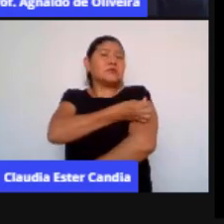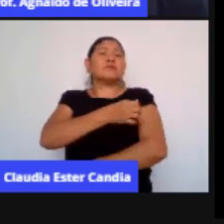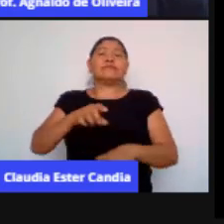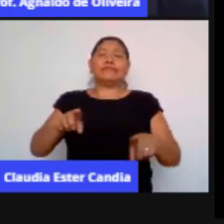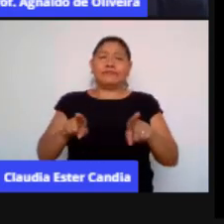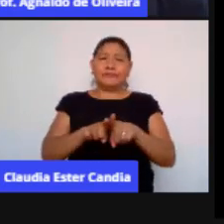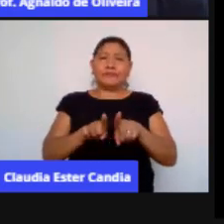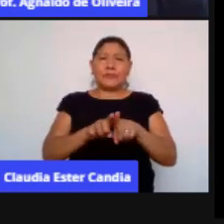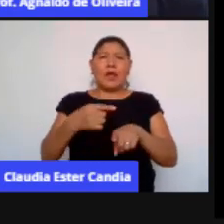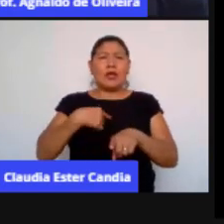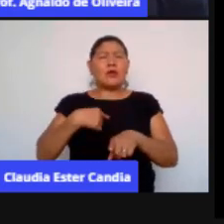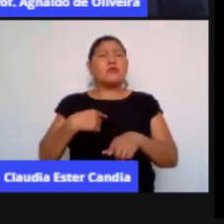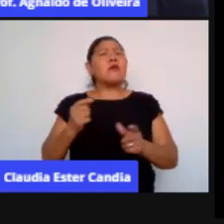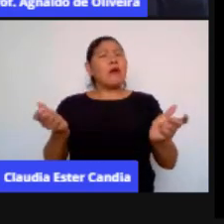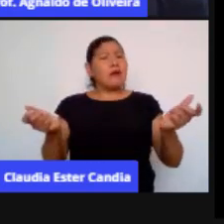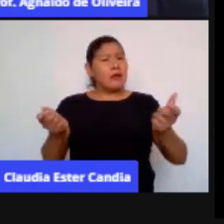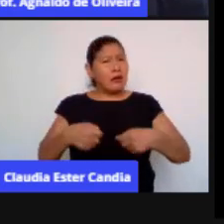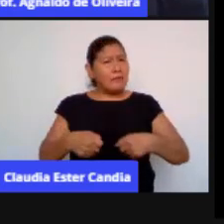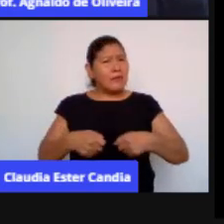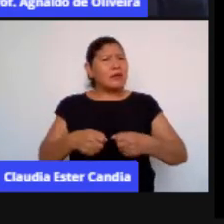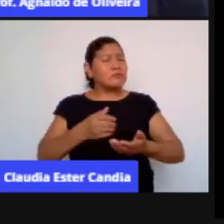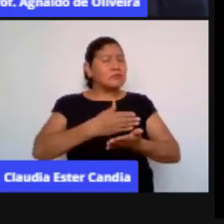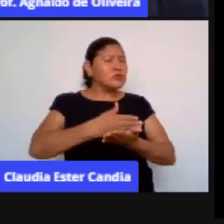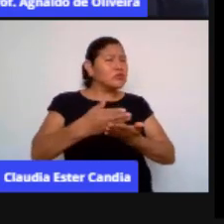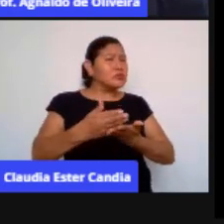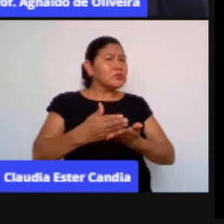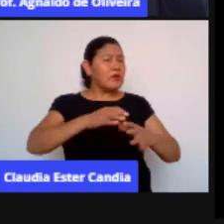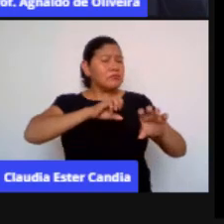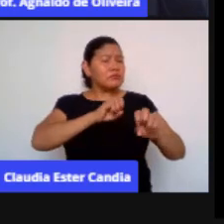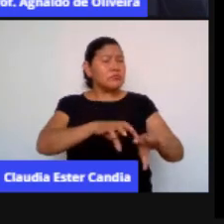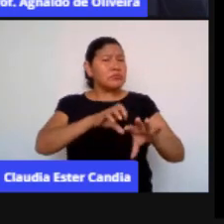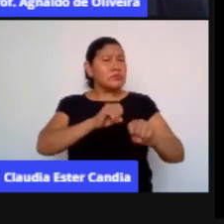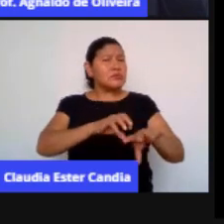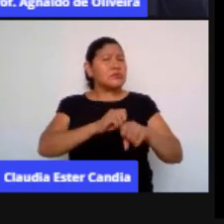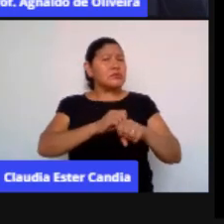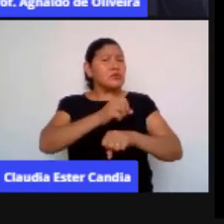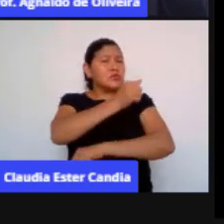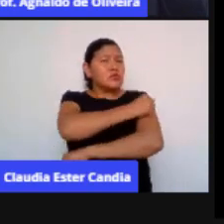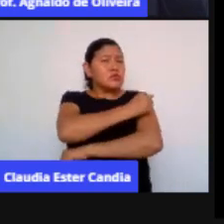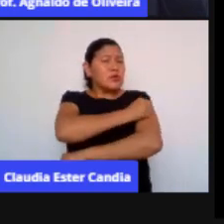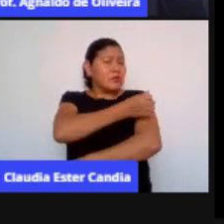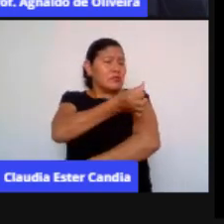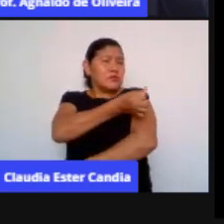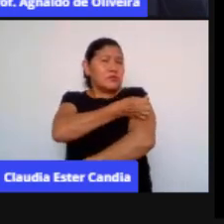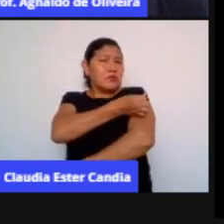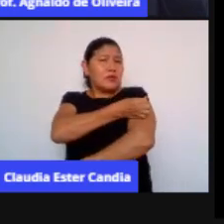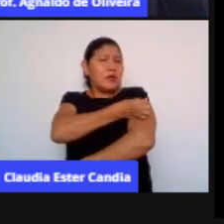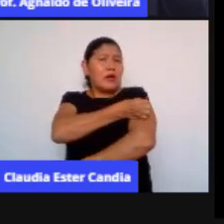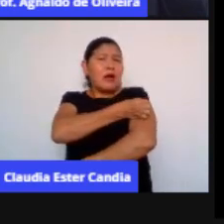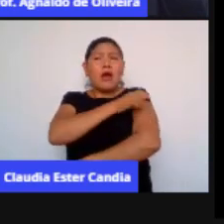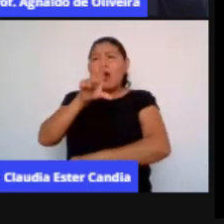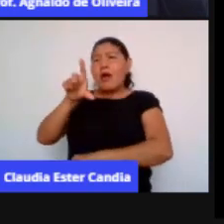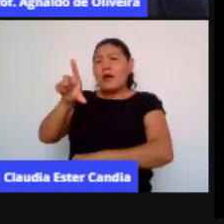iniciar uma aula com meus alunos do sexto ano, eu posso pegar alguma atividade, alguma indicação lá do referencial curricular